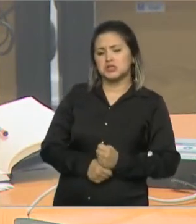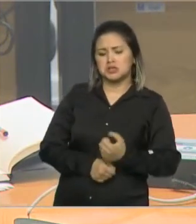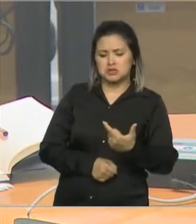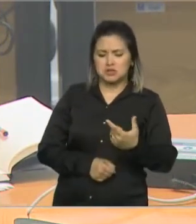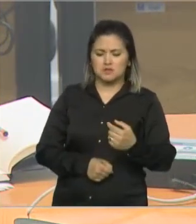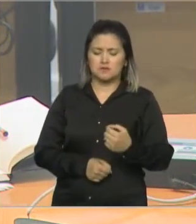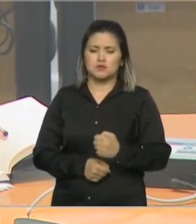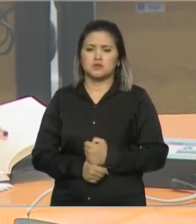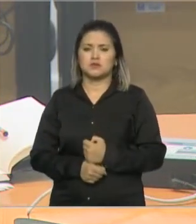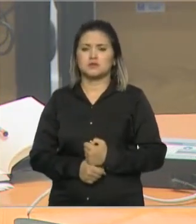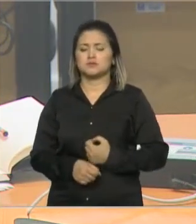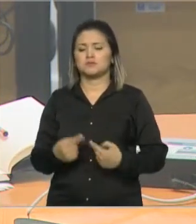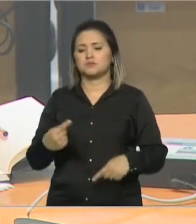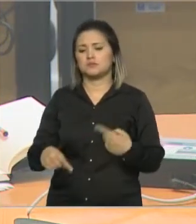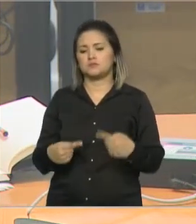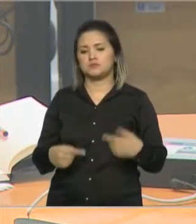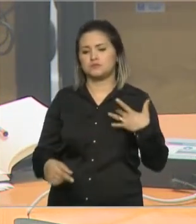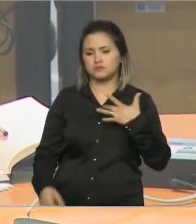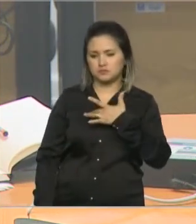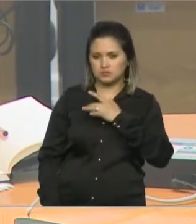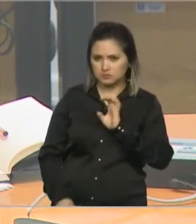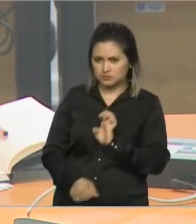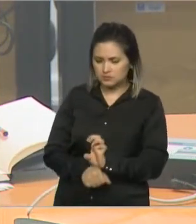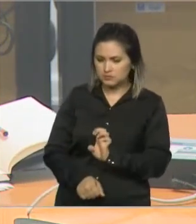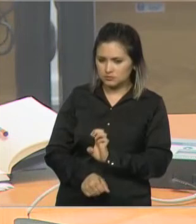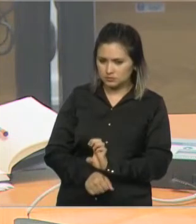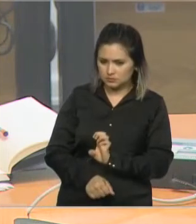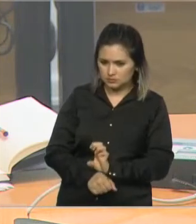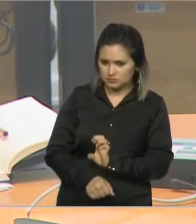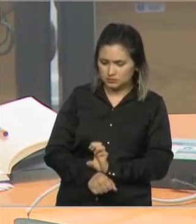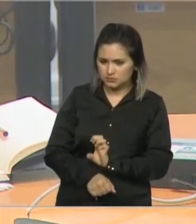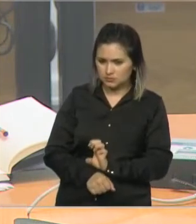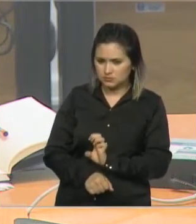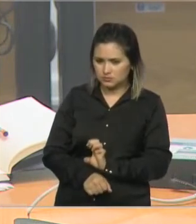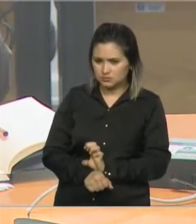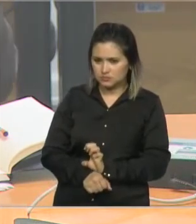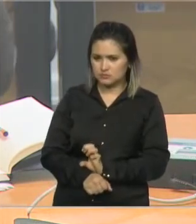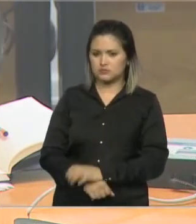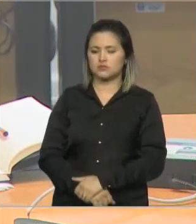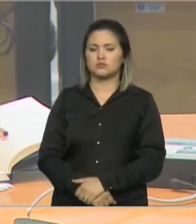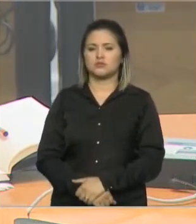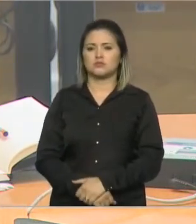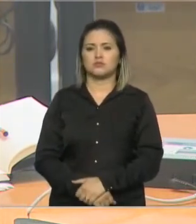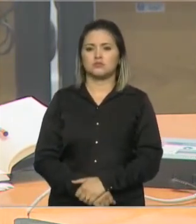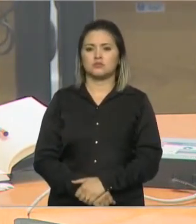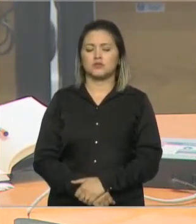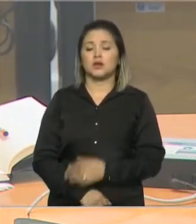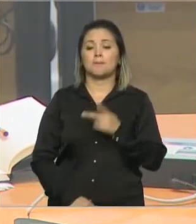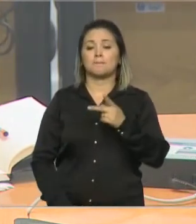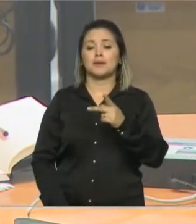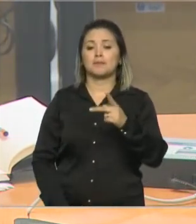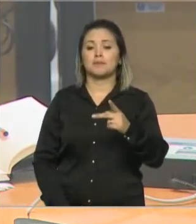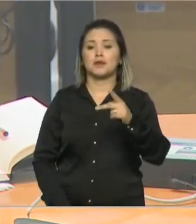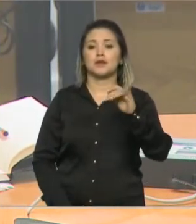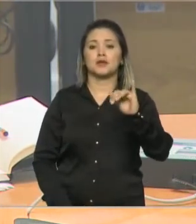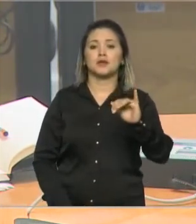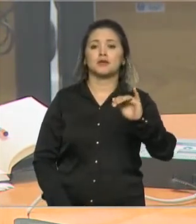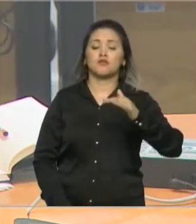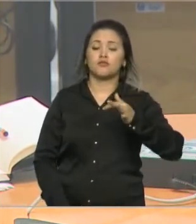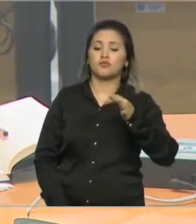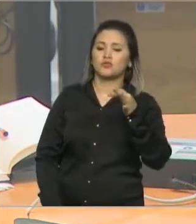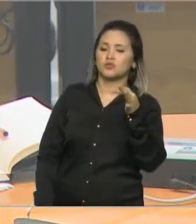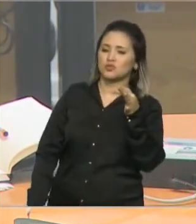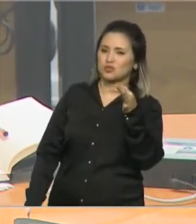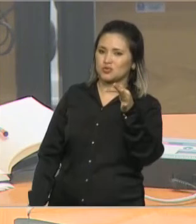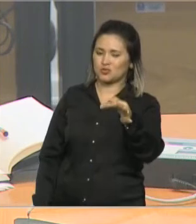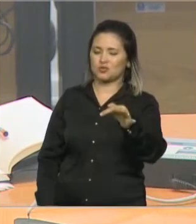Estado, não política de governo, política de Estado, pensado adiante, que a gente pense o PPI para frente, para que a gente pense o sistema de